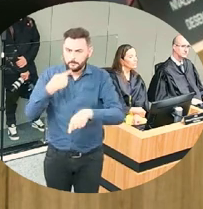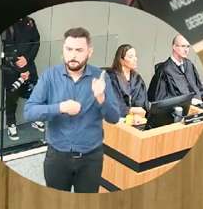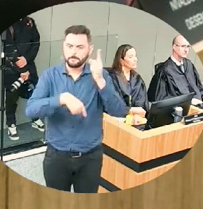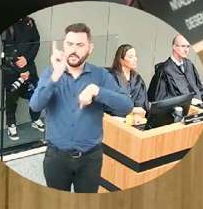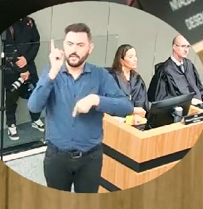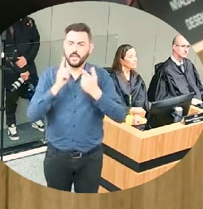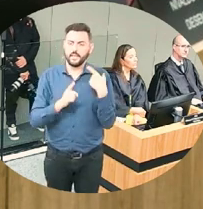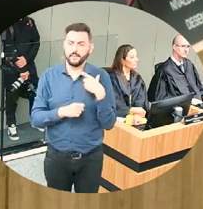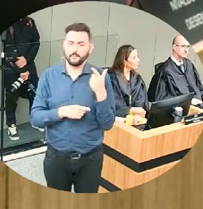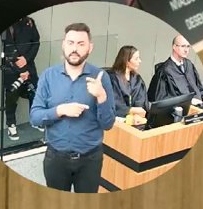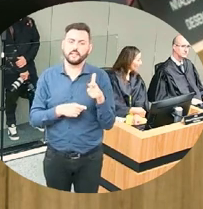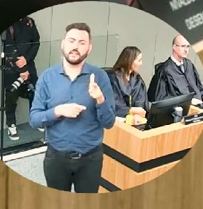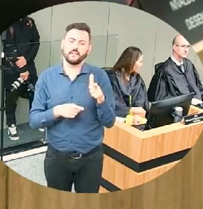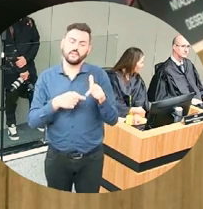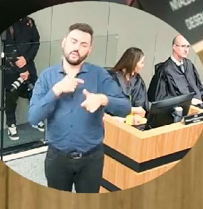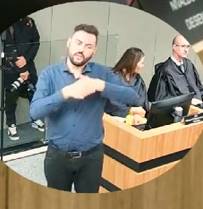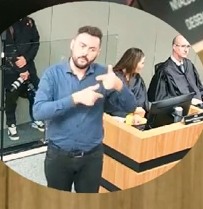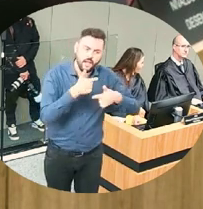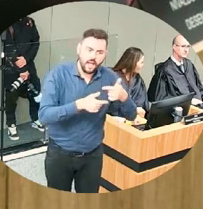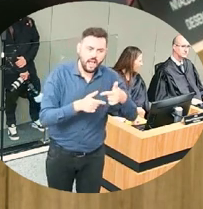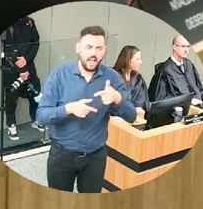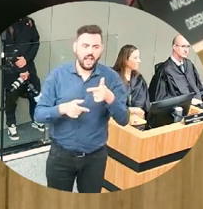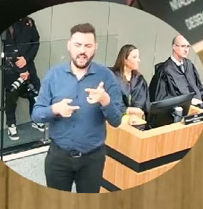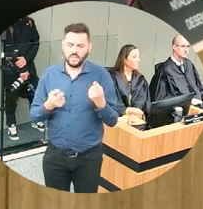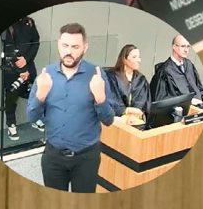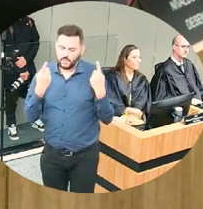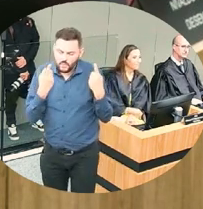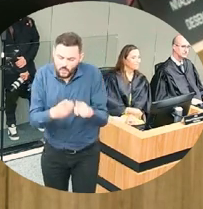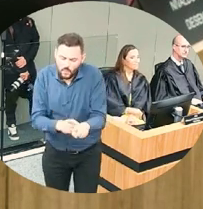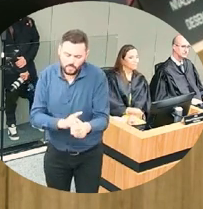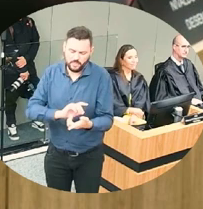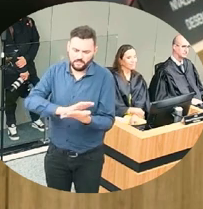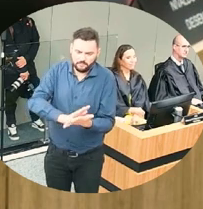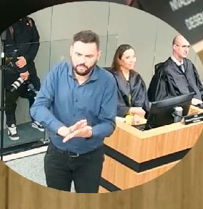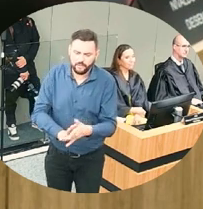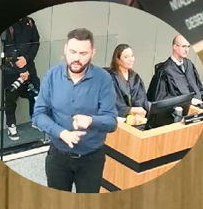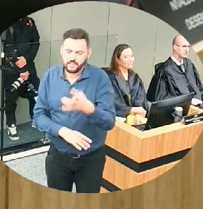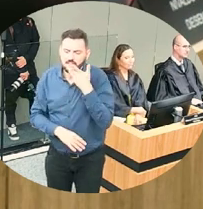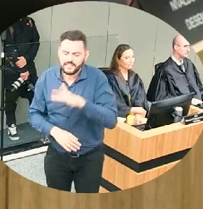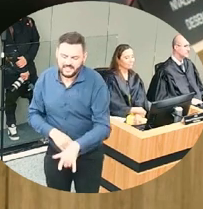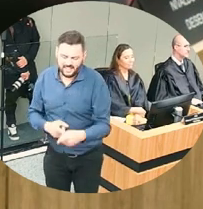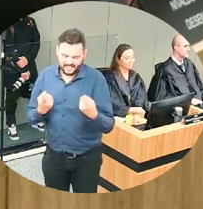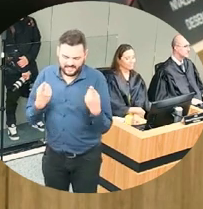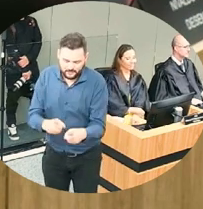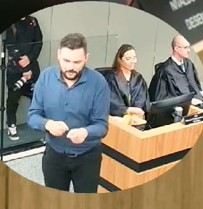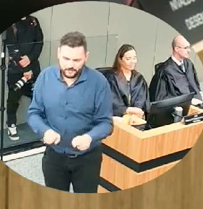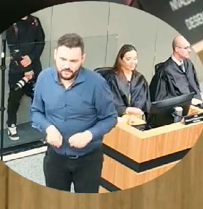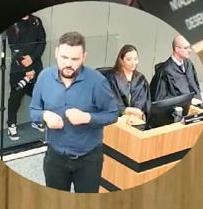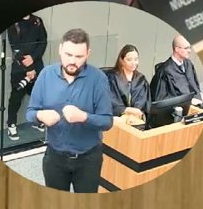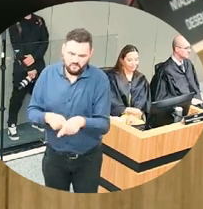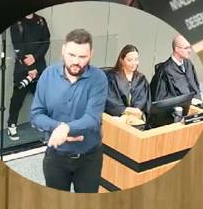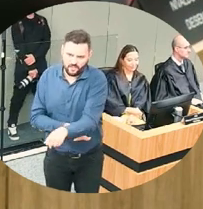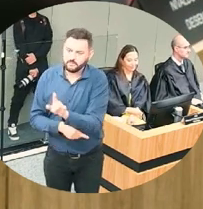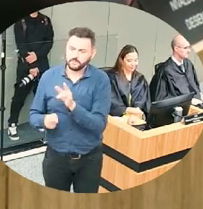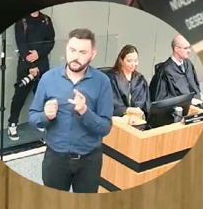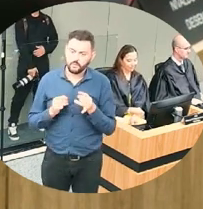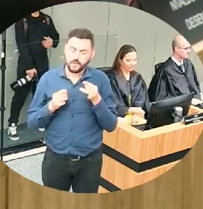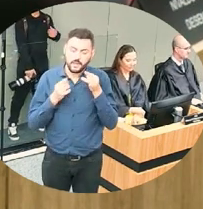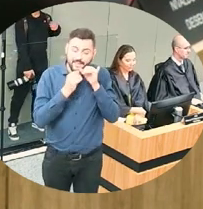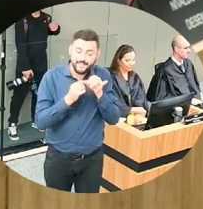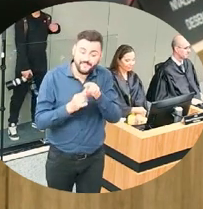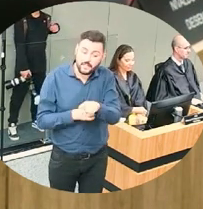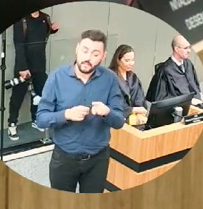regional do programa de combate ao trabalho infantil e estimula a aprendizagem do TRT da 12 segunda região até